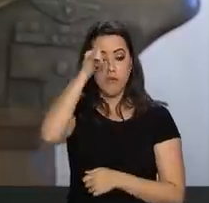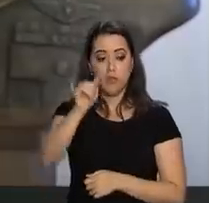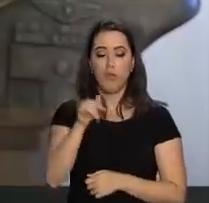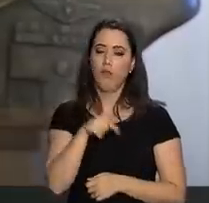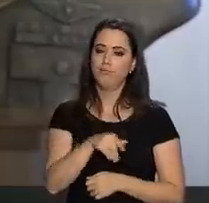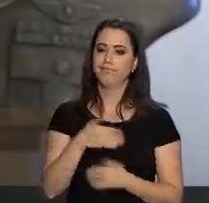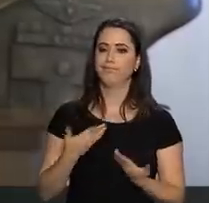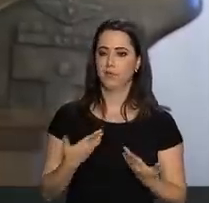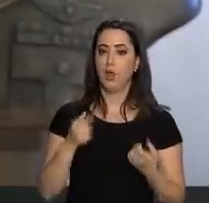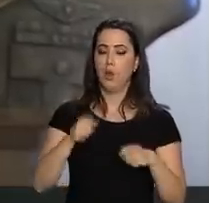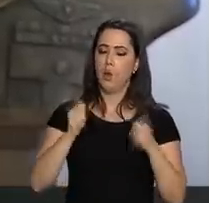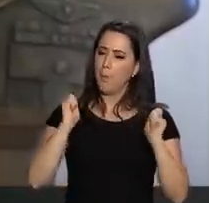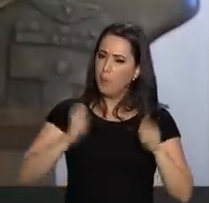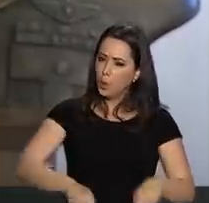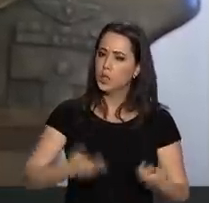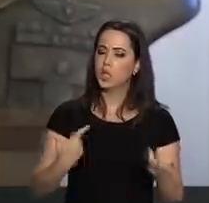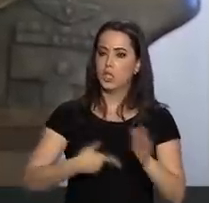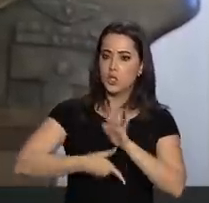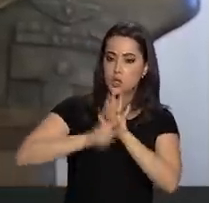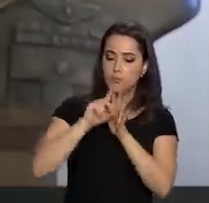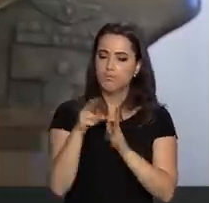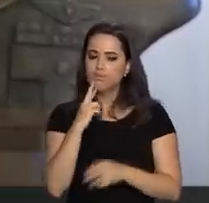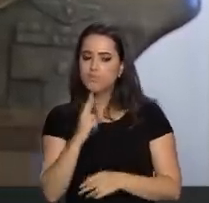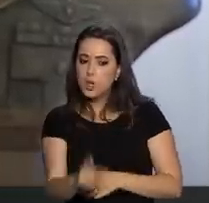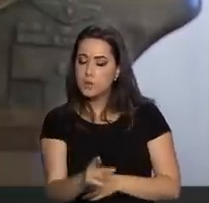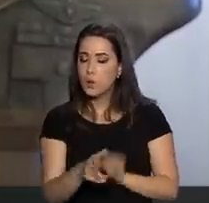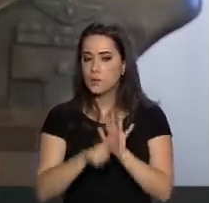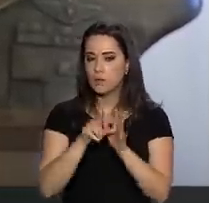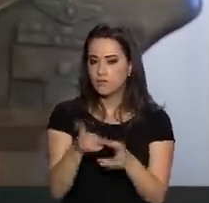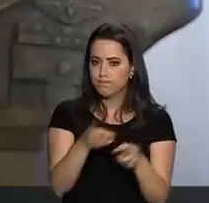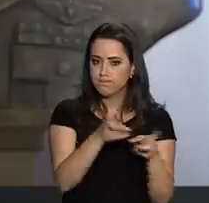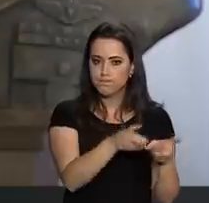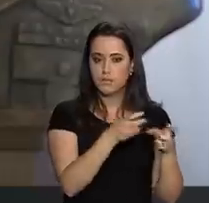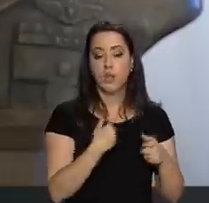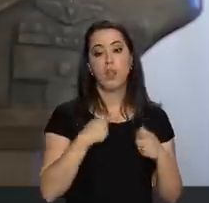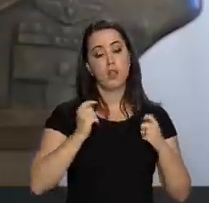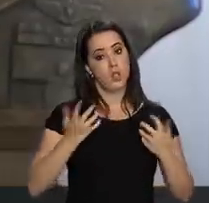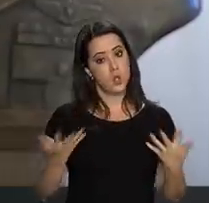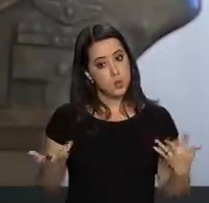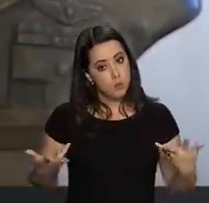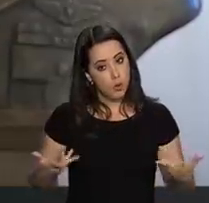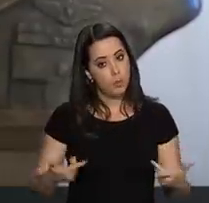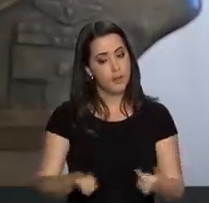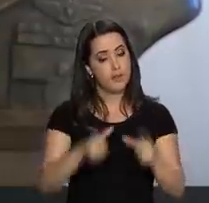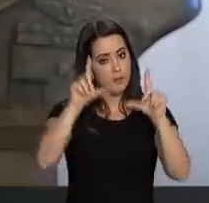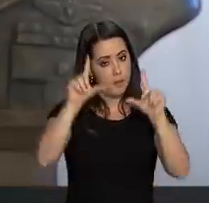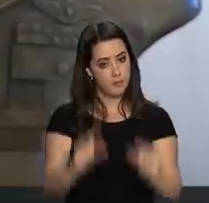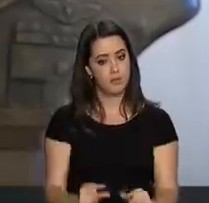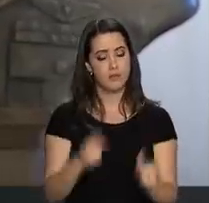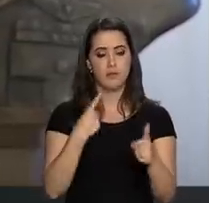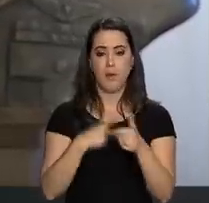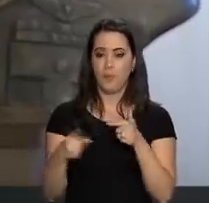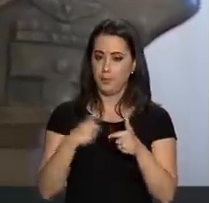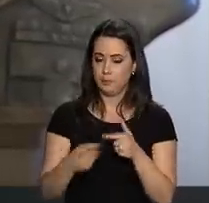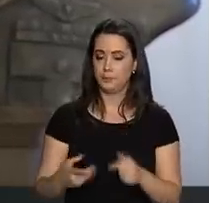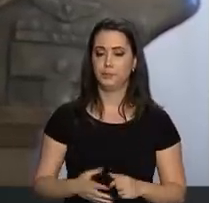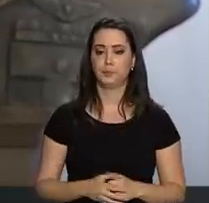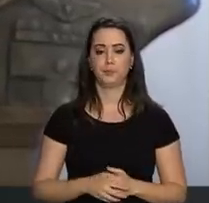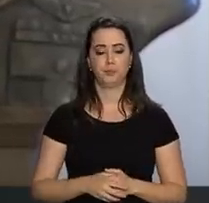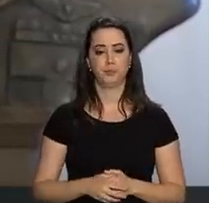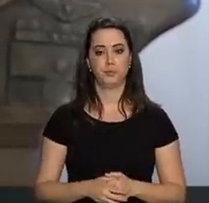prevenção, capacidade de antecipar soluções e competência para minimizar potenciais